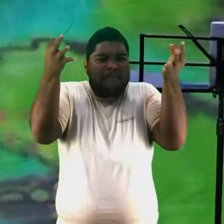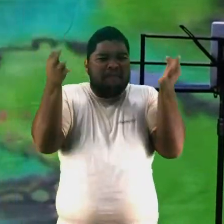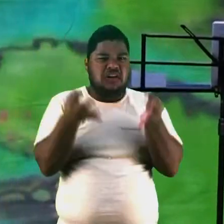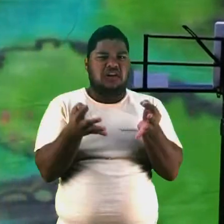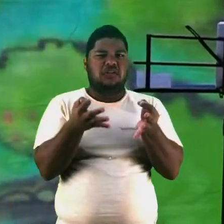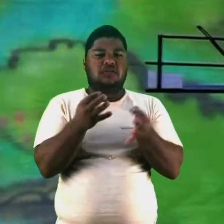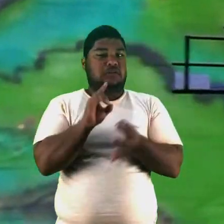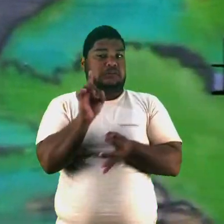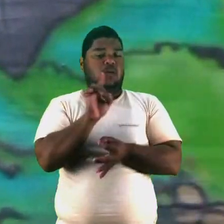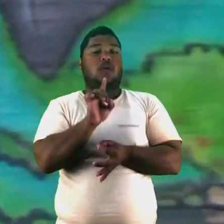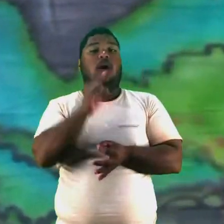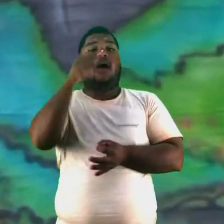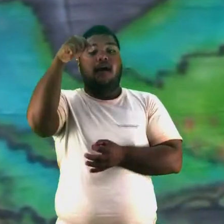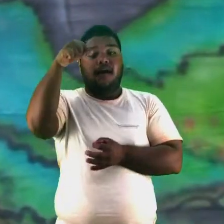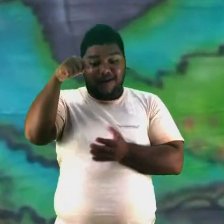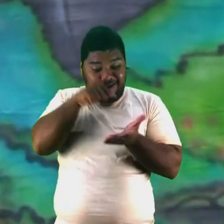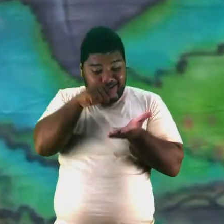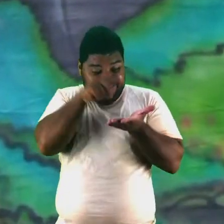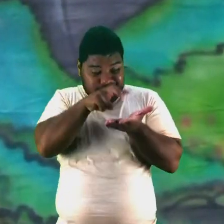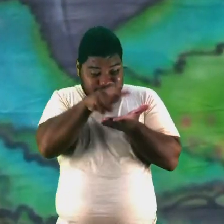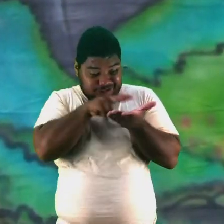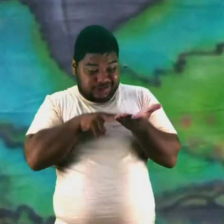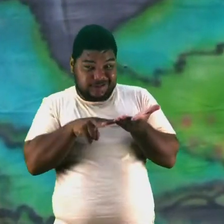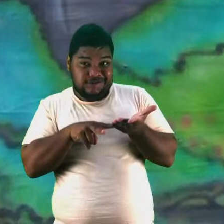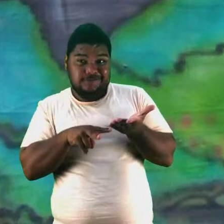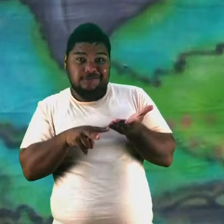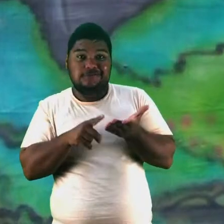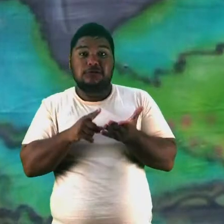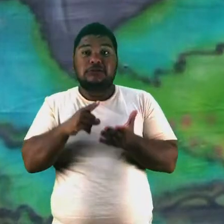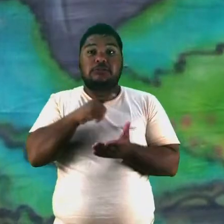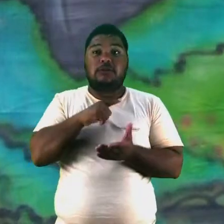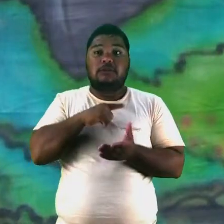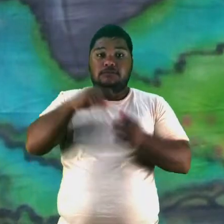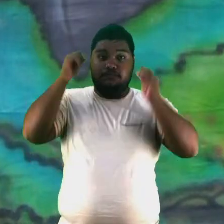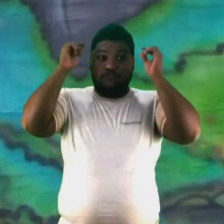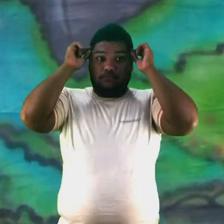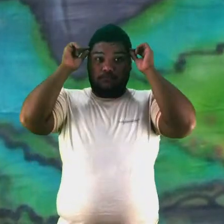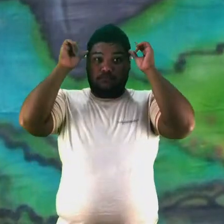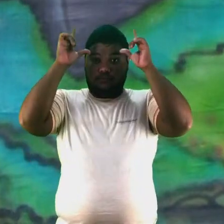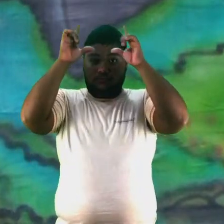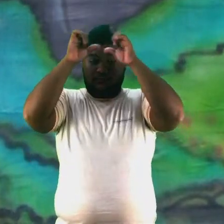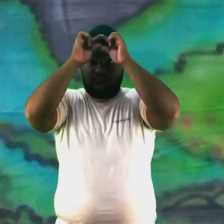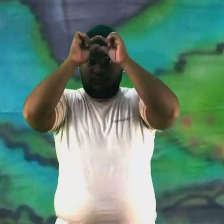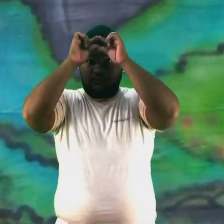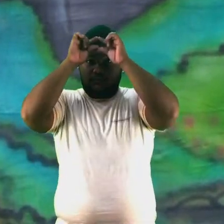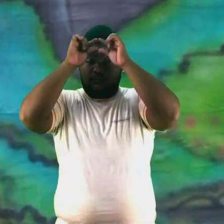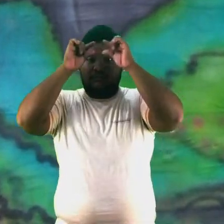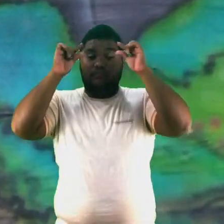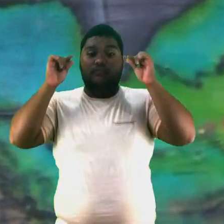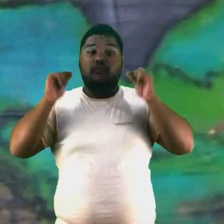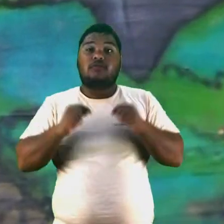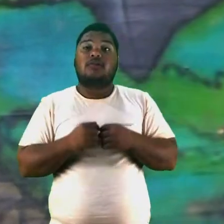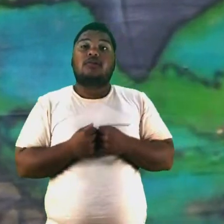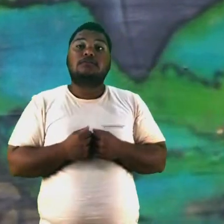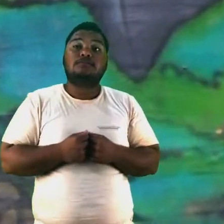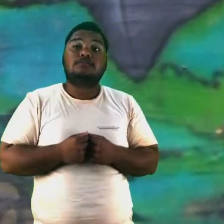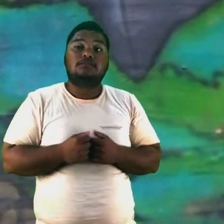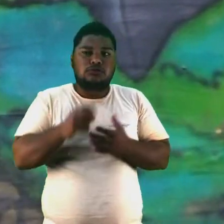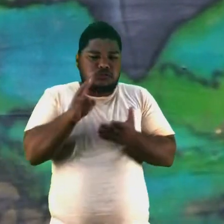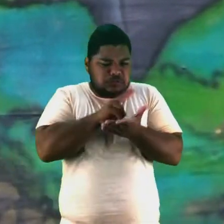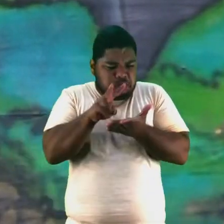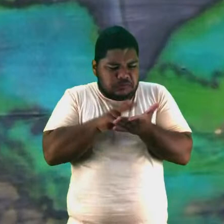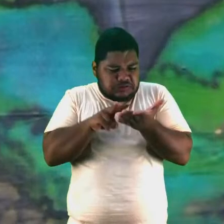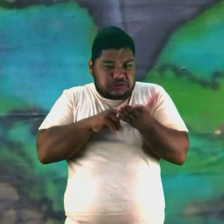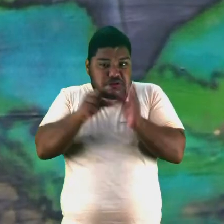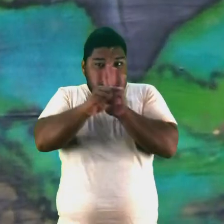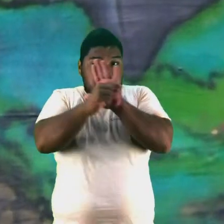perfeitamente. E aqui, nós temos uma palavra em grego que ela só aparece nesse versículo em todo